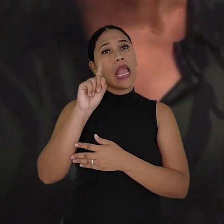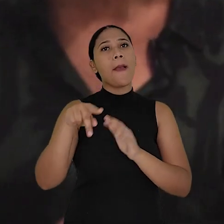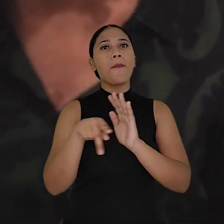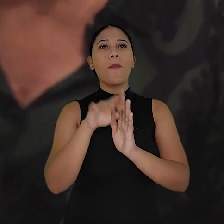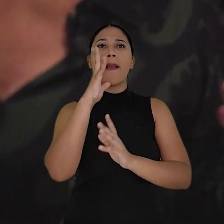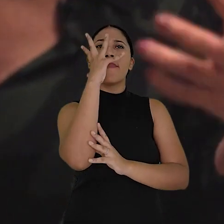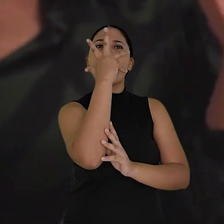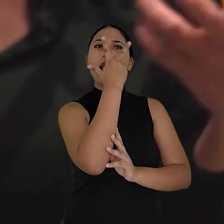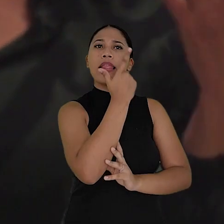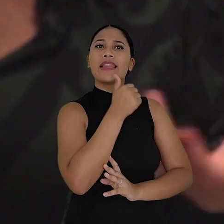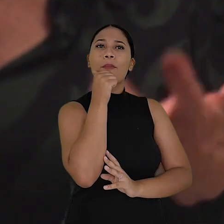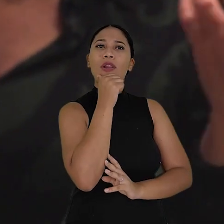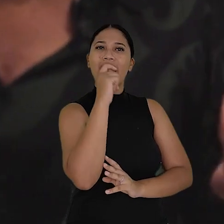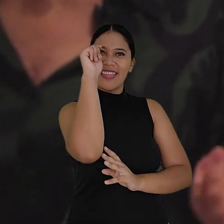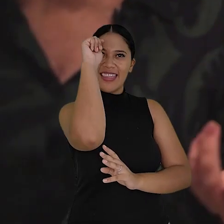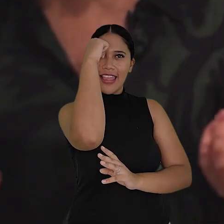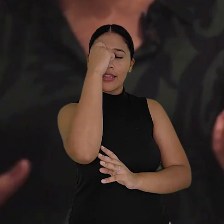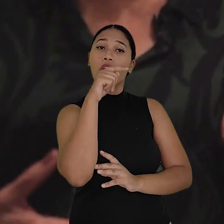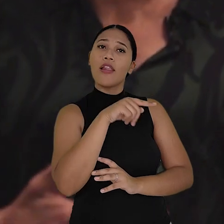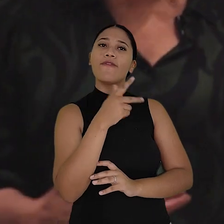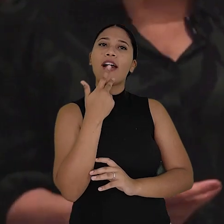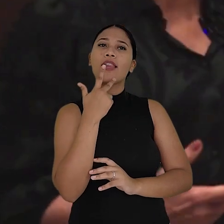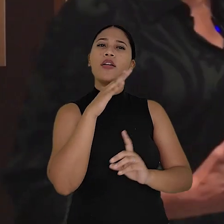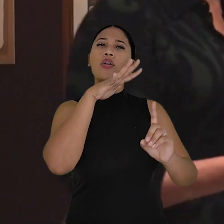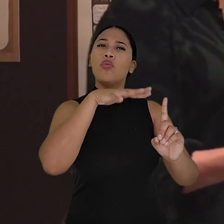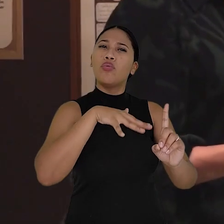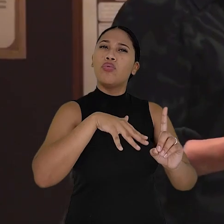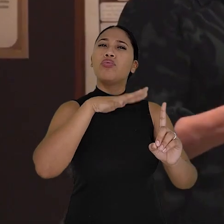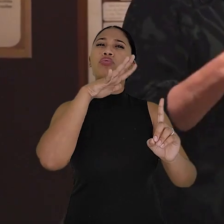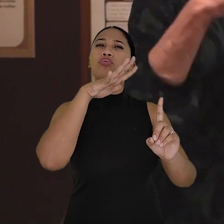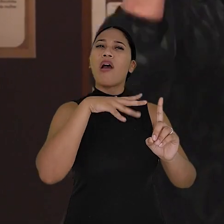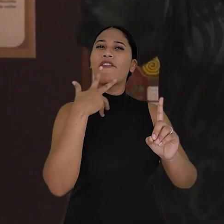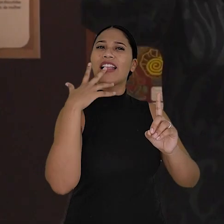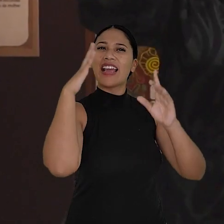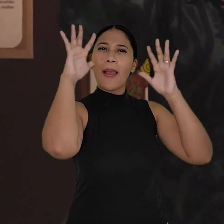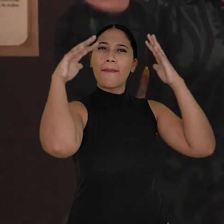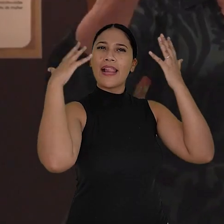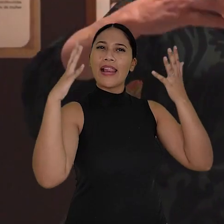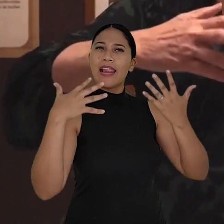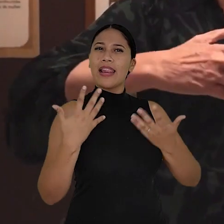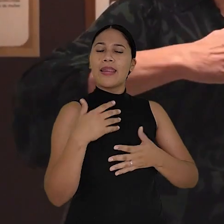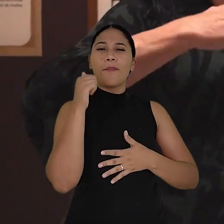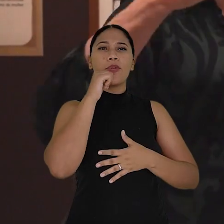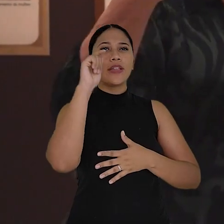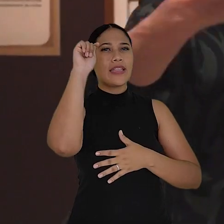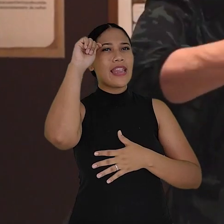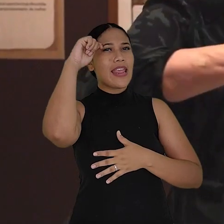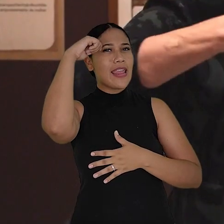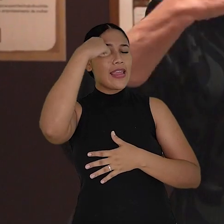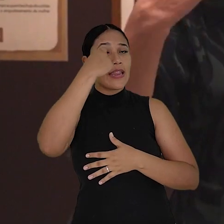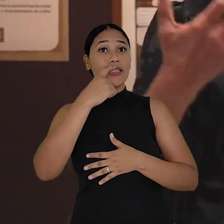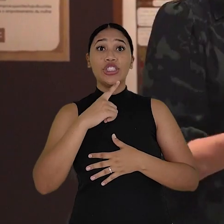uma ode à beleza da mulher negra. Então ele fala sobre a cabeleira da mulher negra,